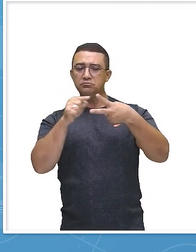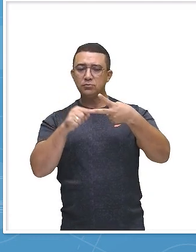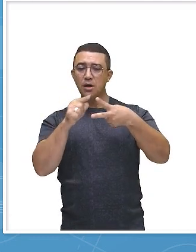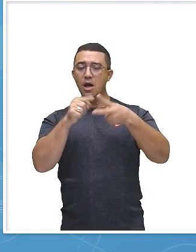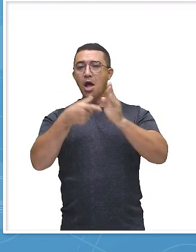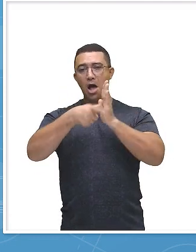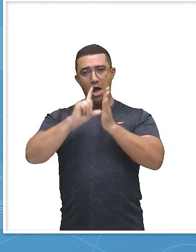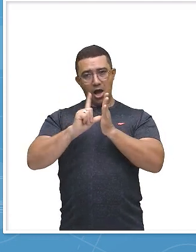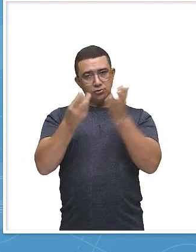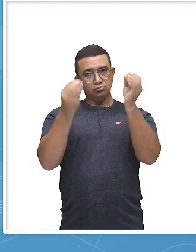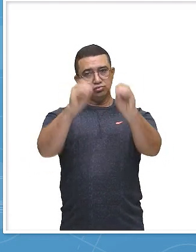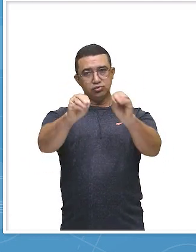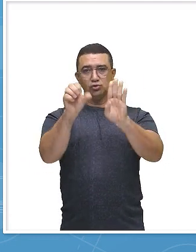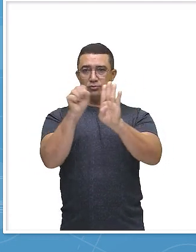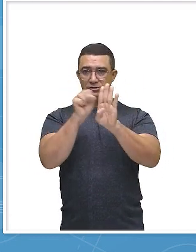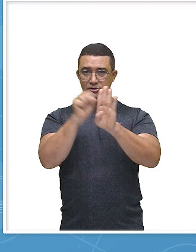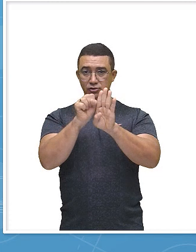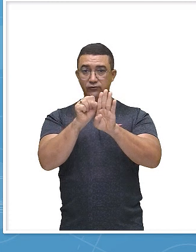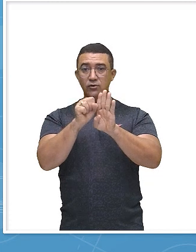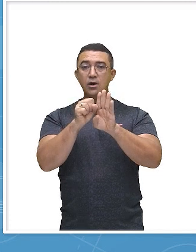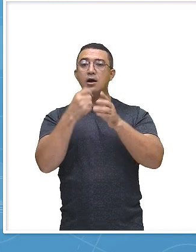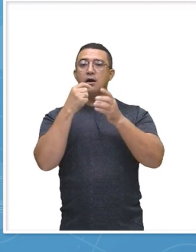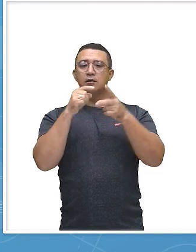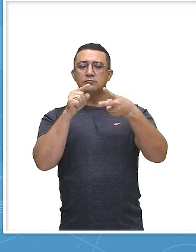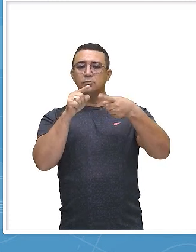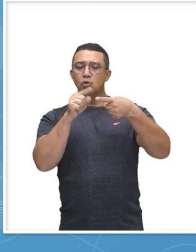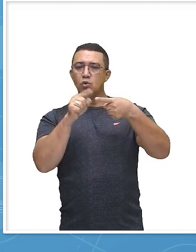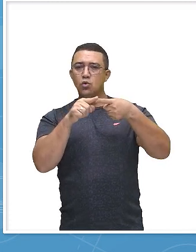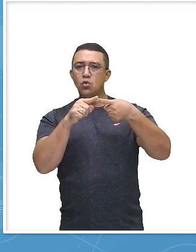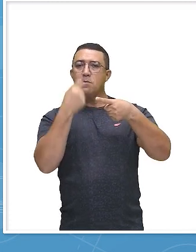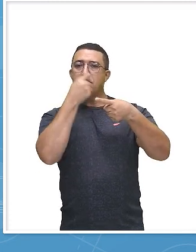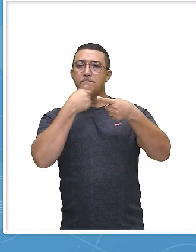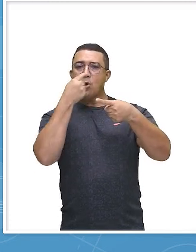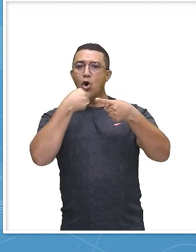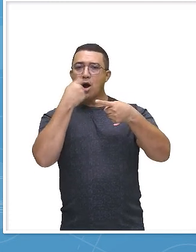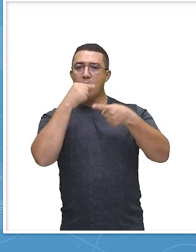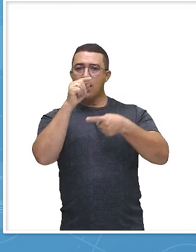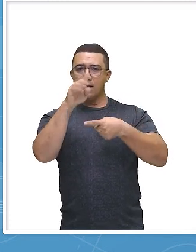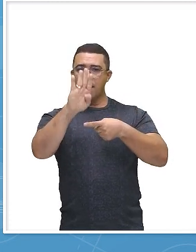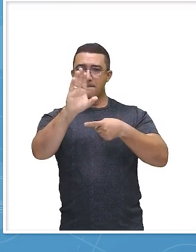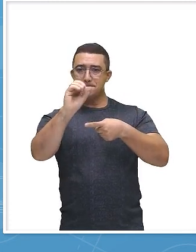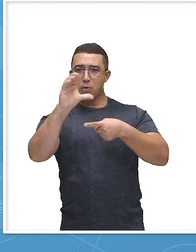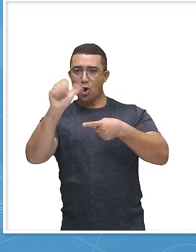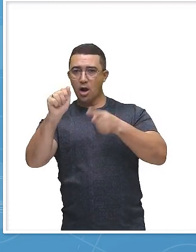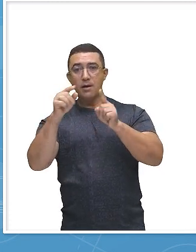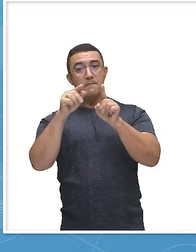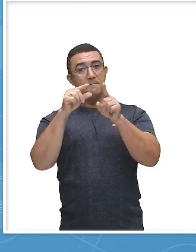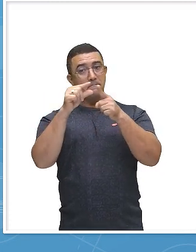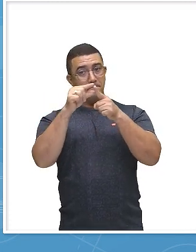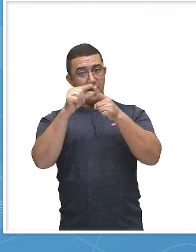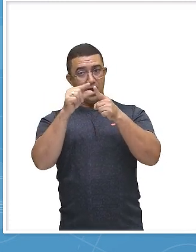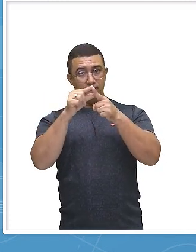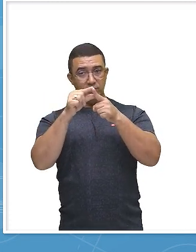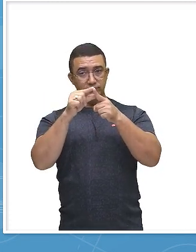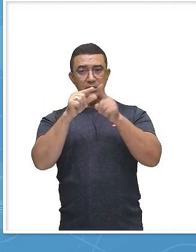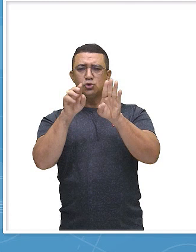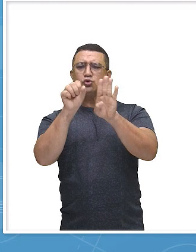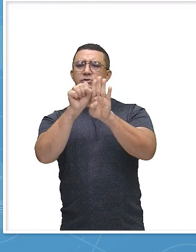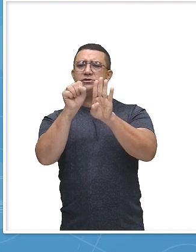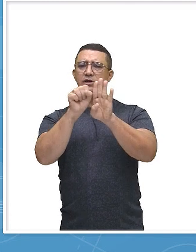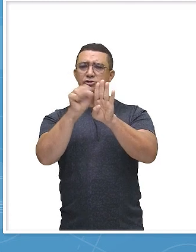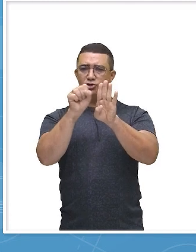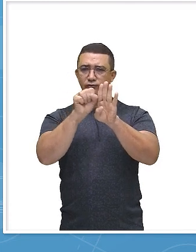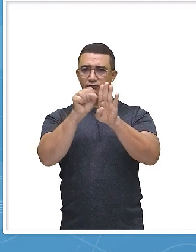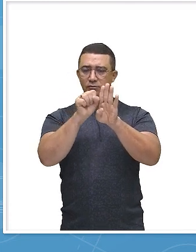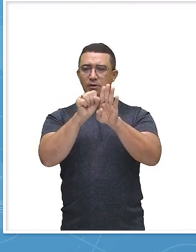antecedendo o substantivo boca. O senhor não quer mesmo substantivo? Você já sabe que é a palavra que nomeia o ser. Que ser é esse?